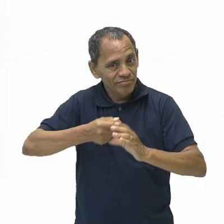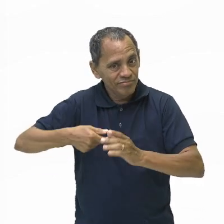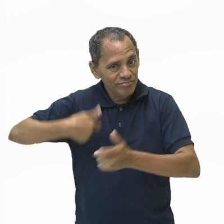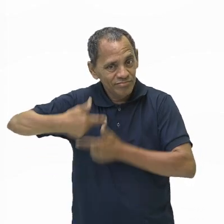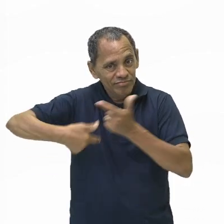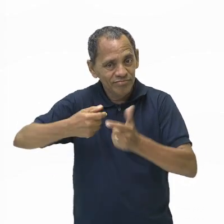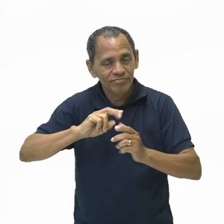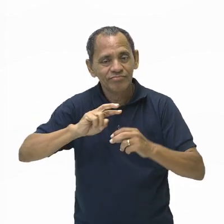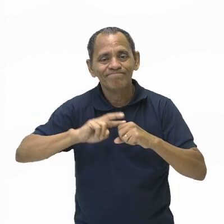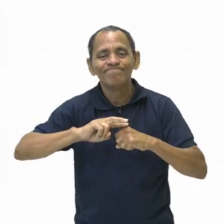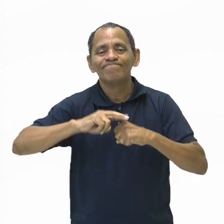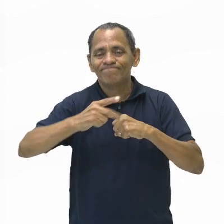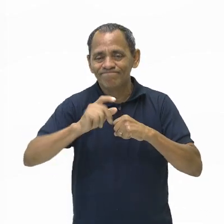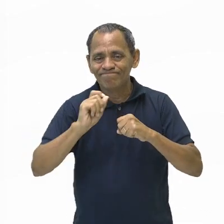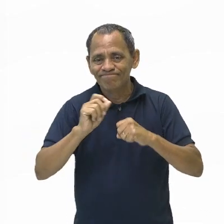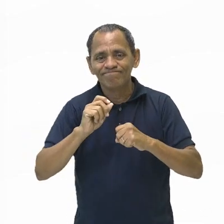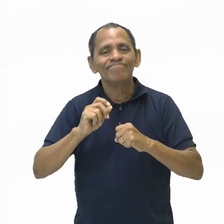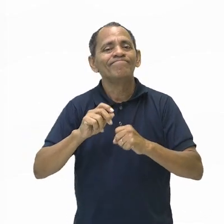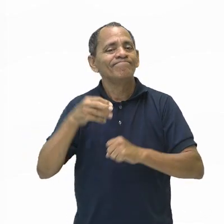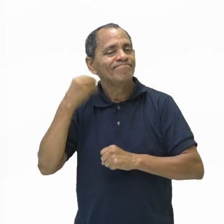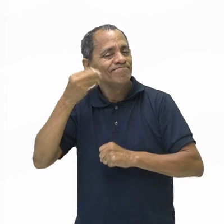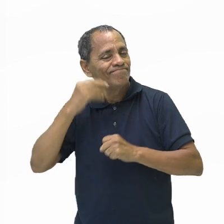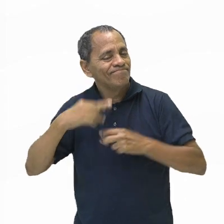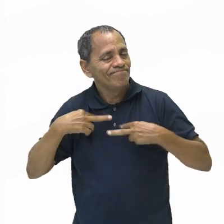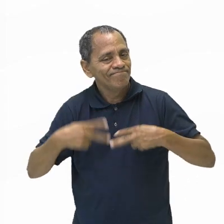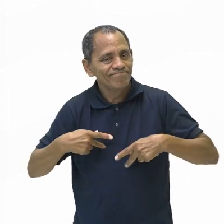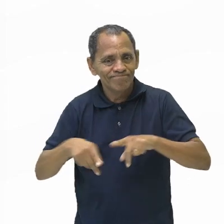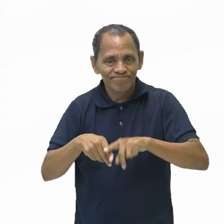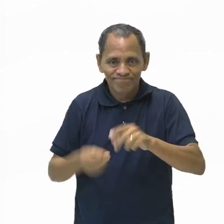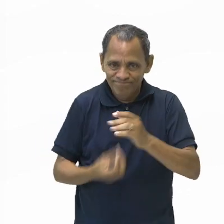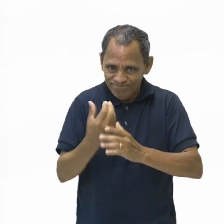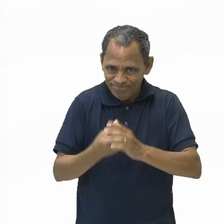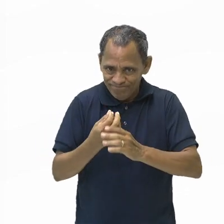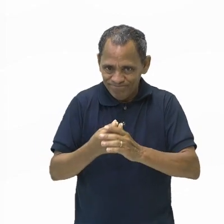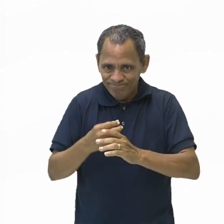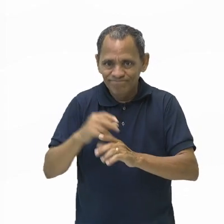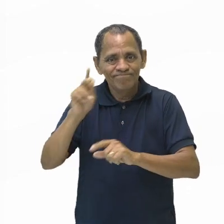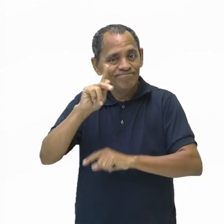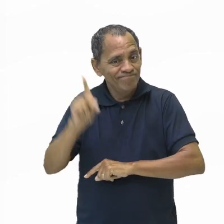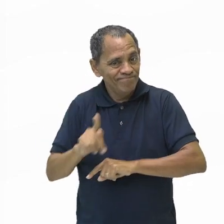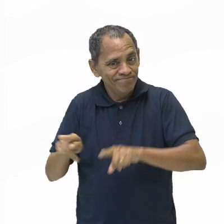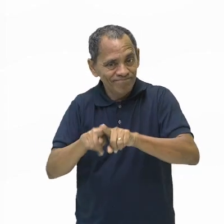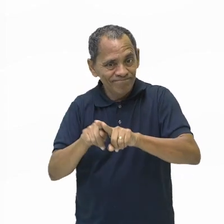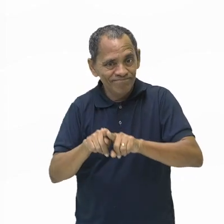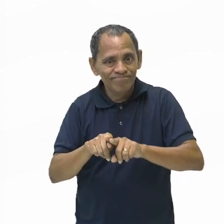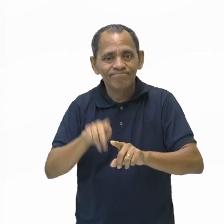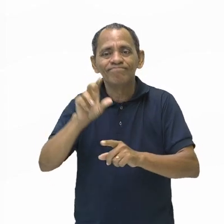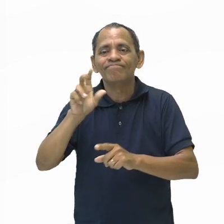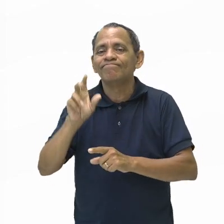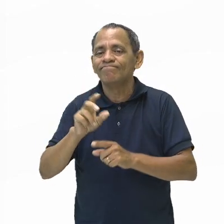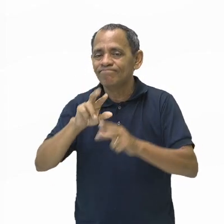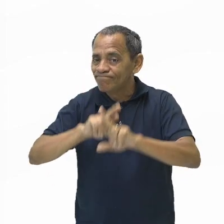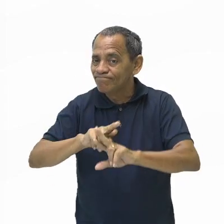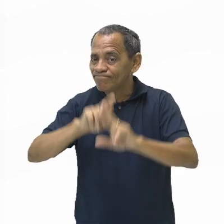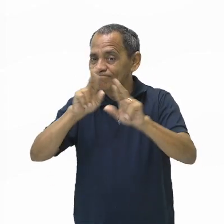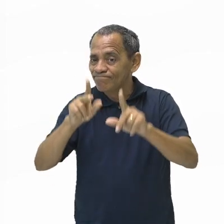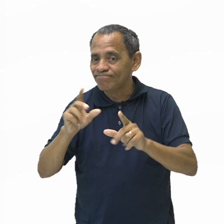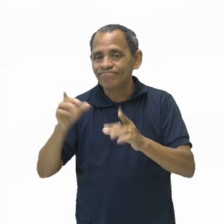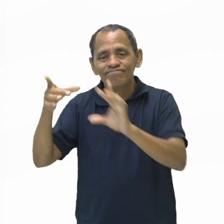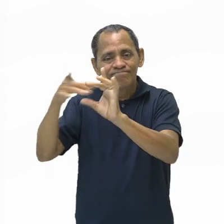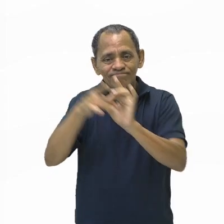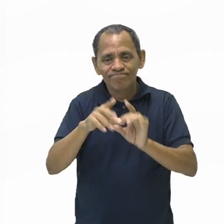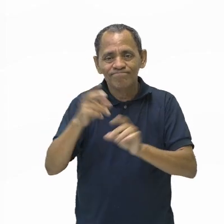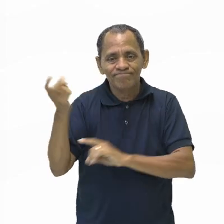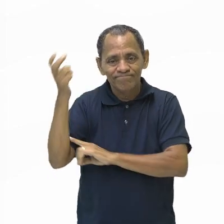trabalho, são consequências de experiências humanas estabelecidas historicamente em diferentes contextos culturais